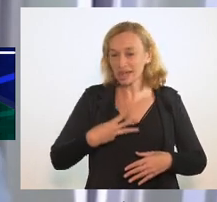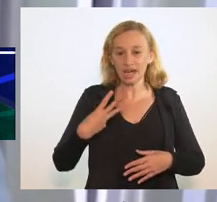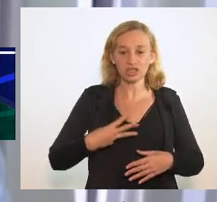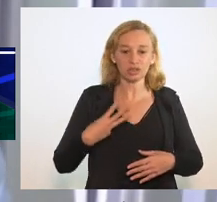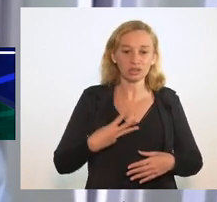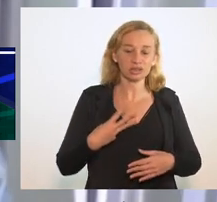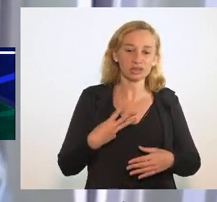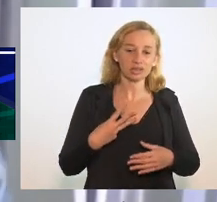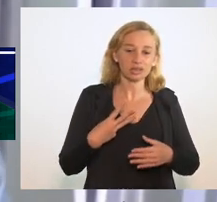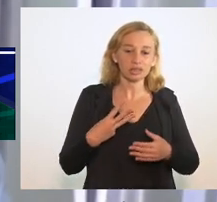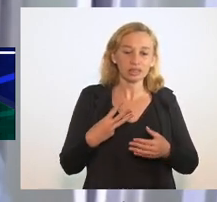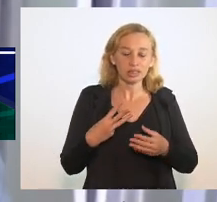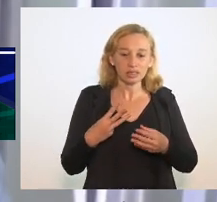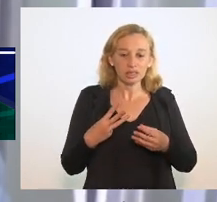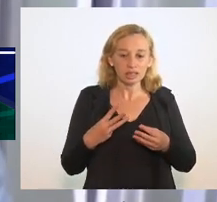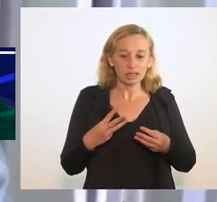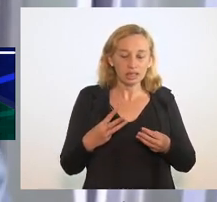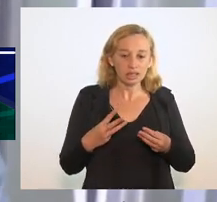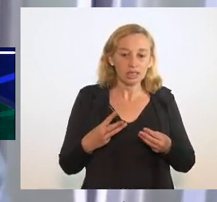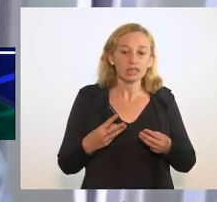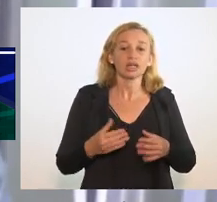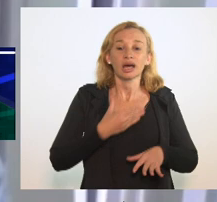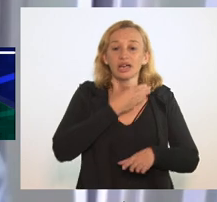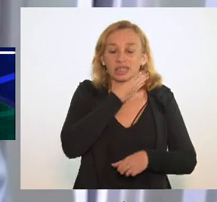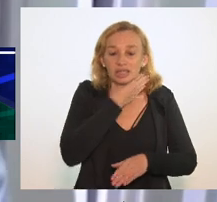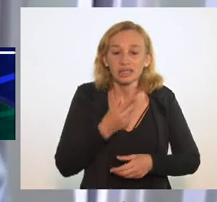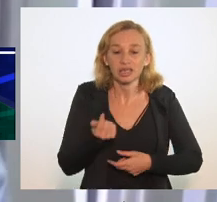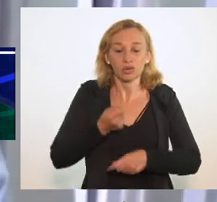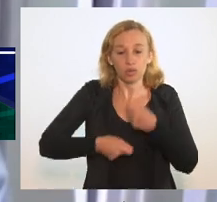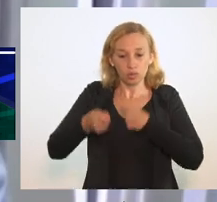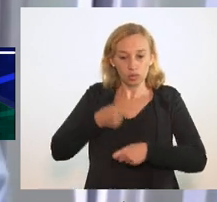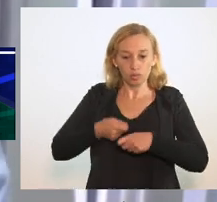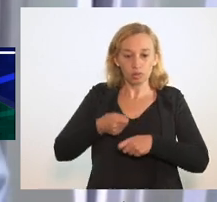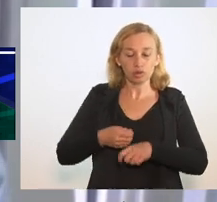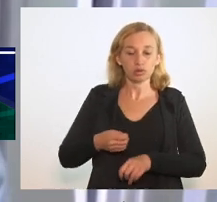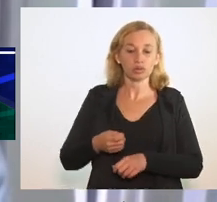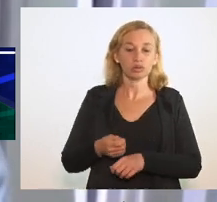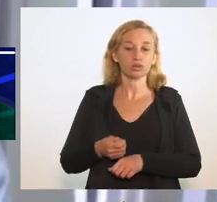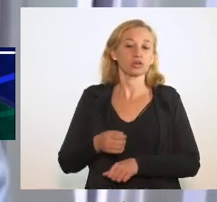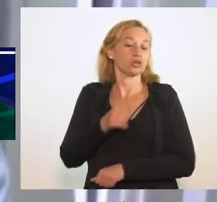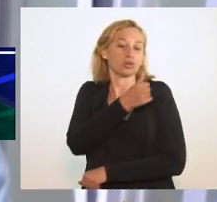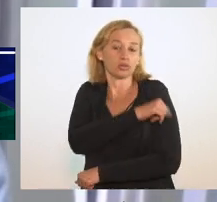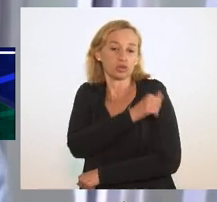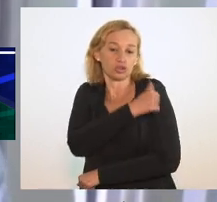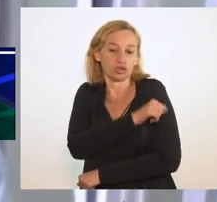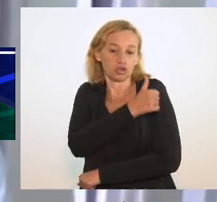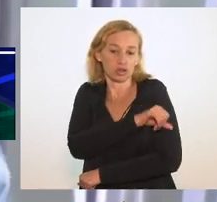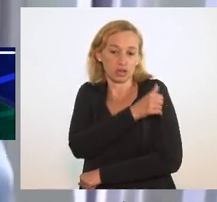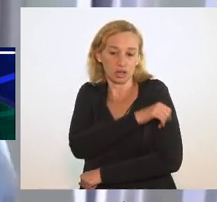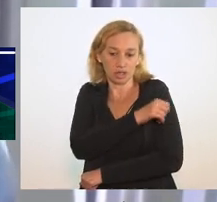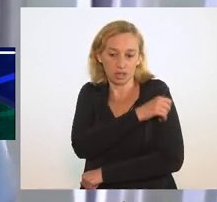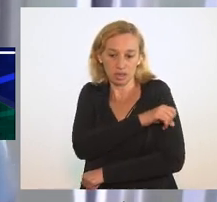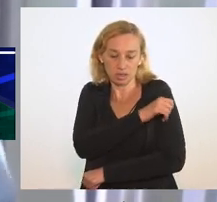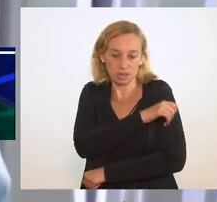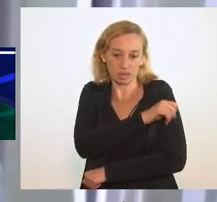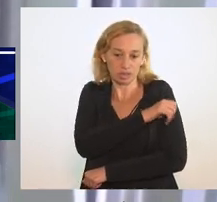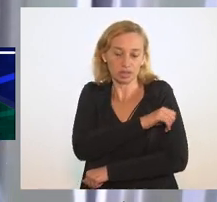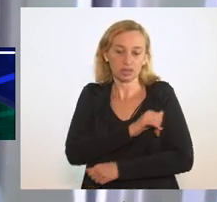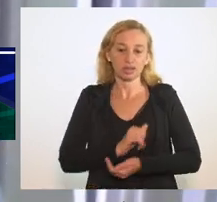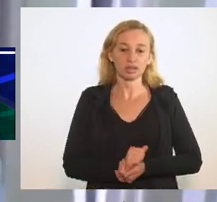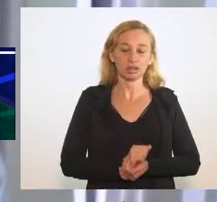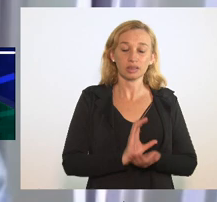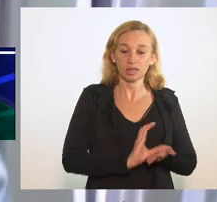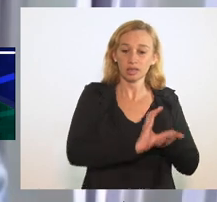o essencial da crise econômica e fiscal do Rio de Janeiro é a crise de receitas.